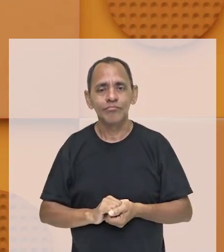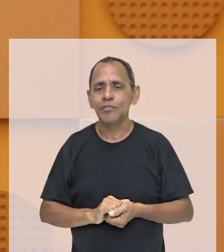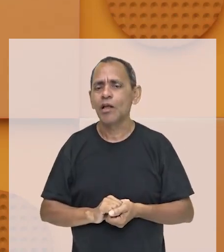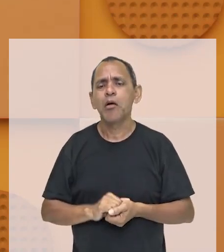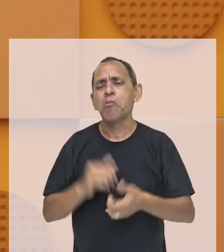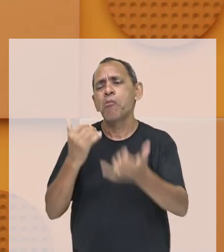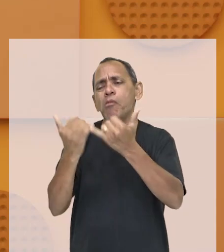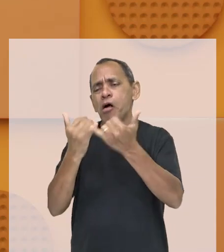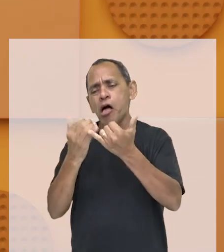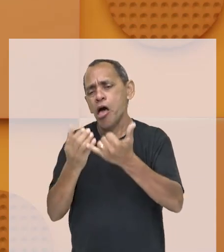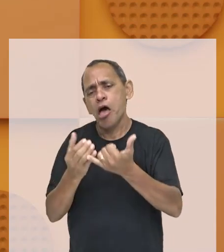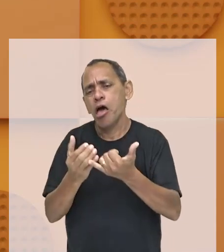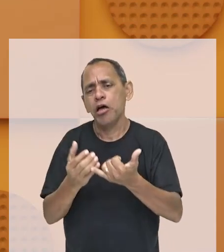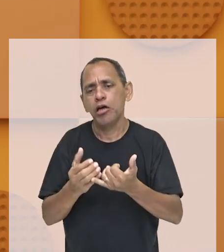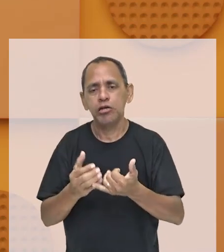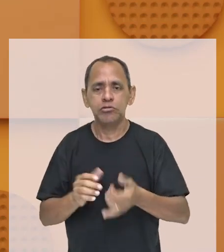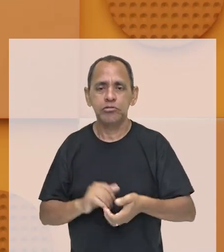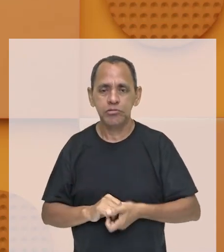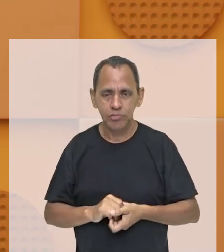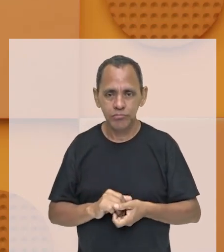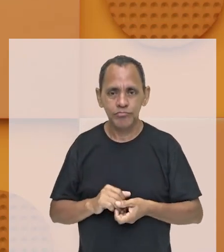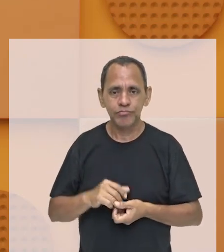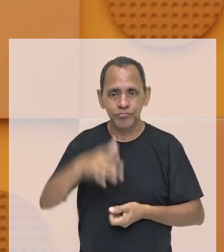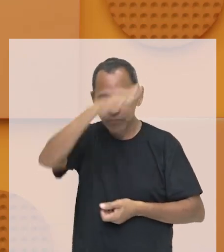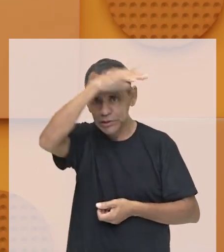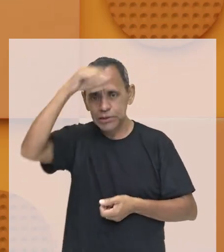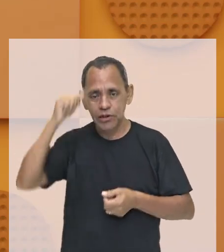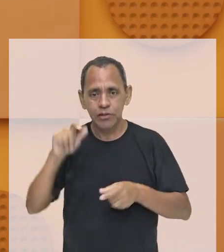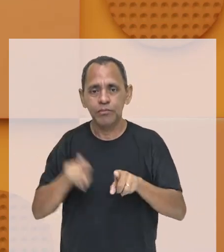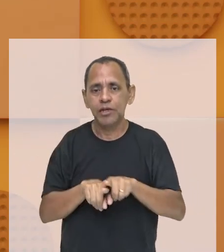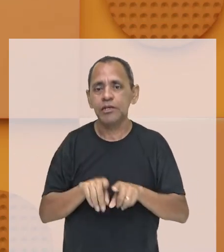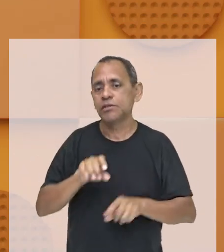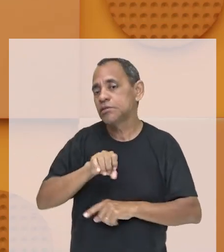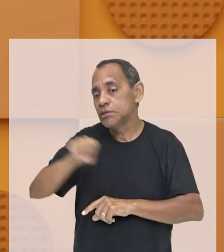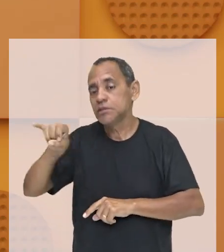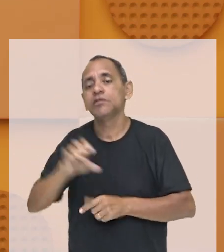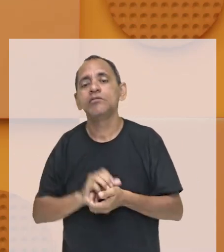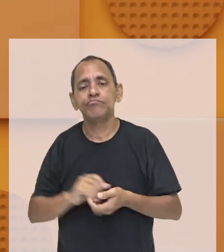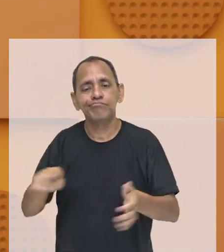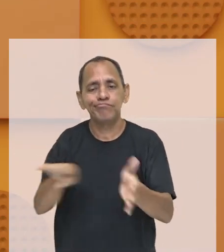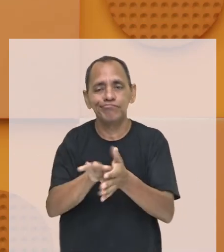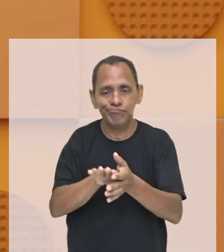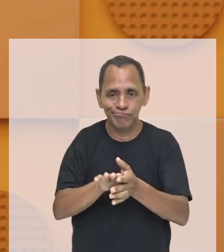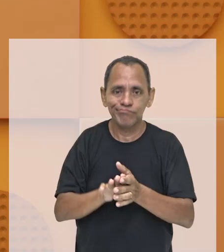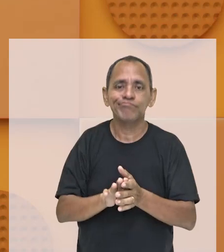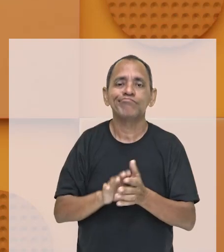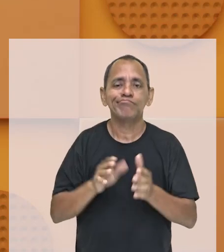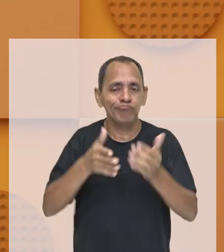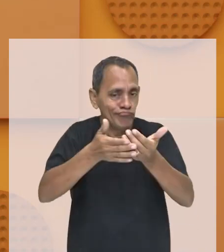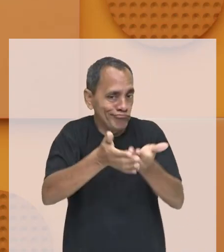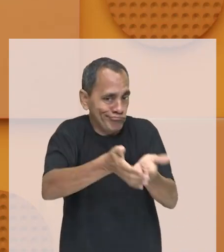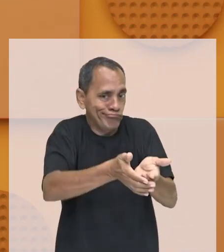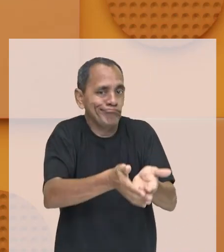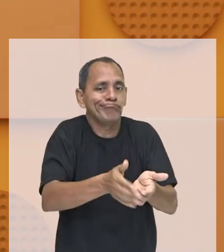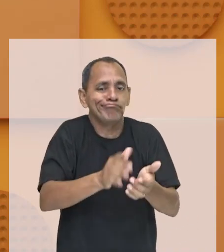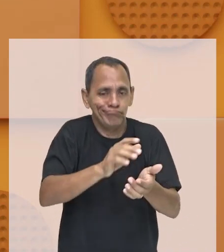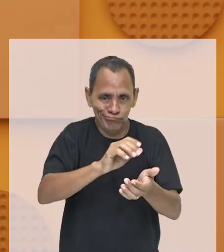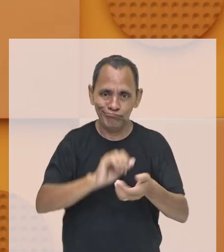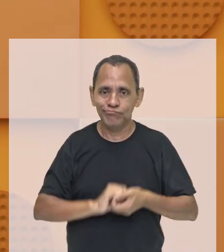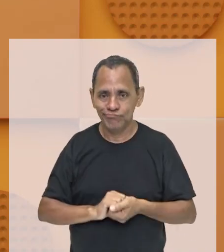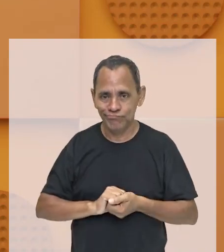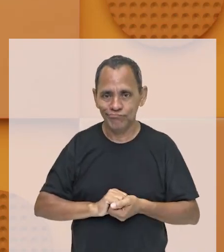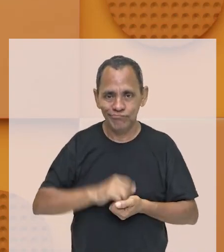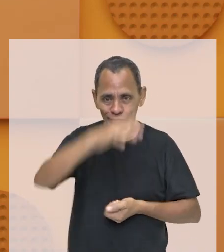com aquilo. Então, se você imaginar descendo ali no porto de Manaus, subindo ao centro, é bem parecido, a dinâmica é